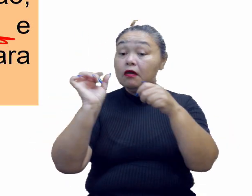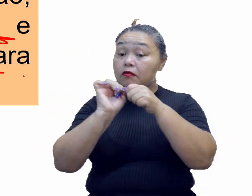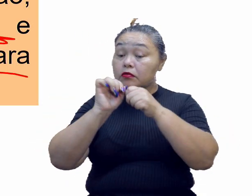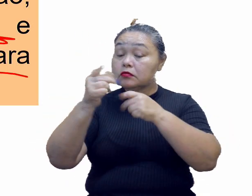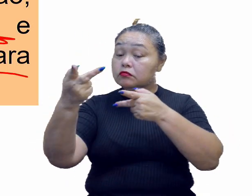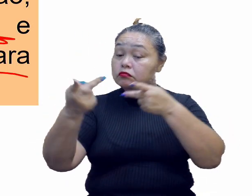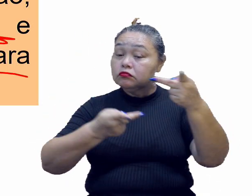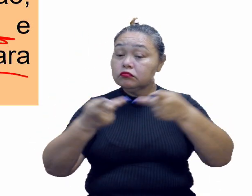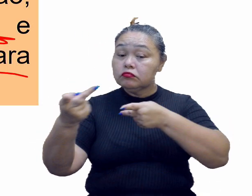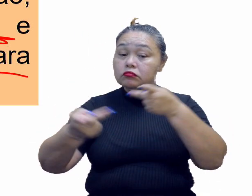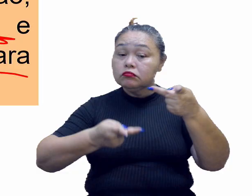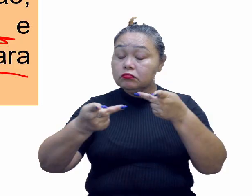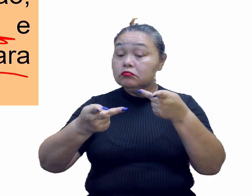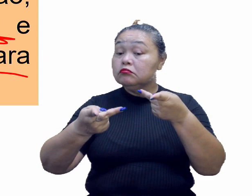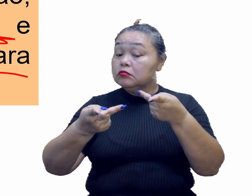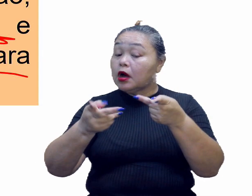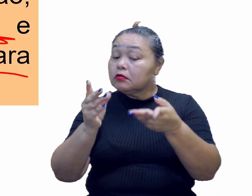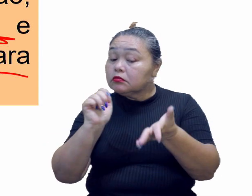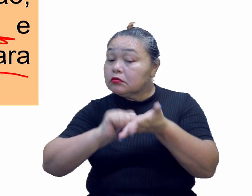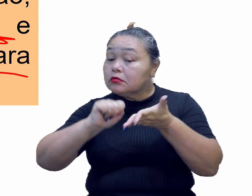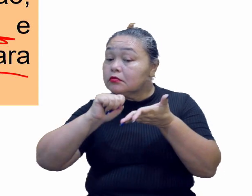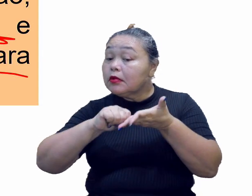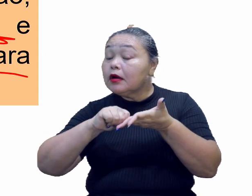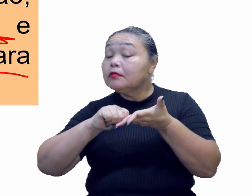de independência para os seus países.